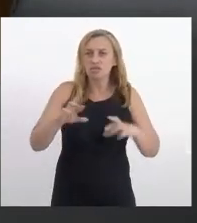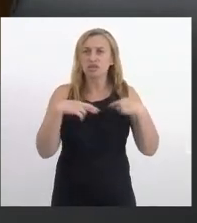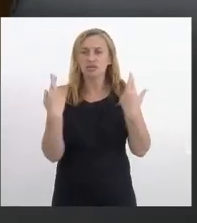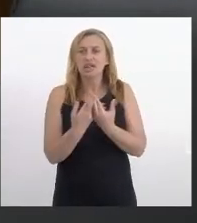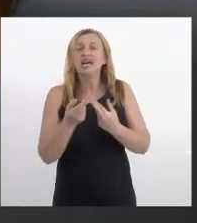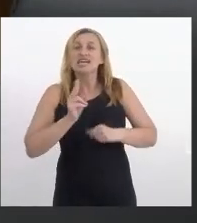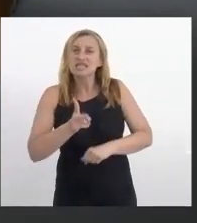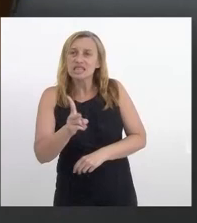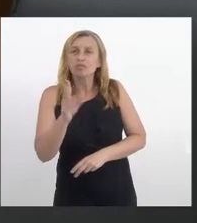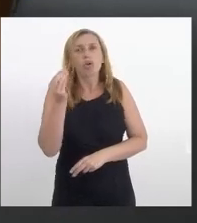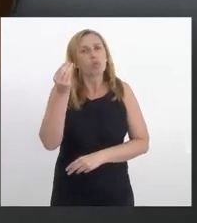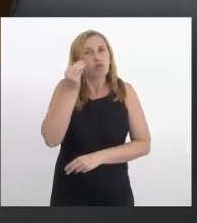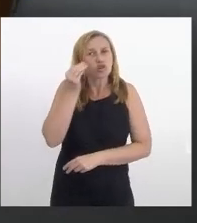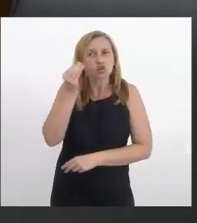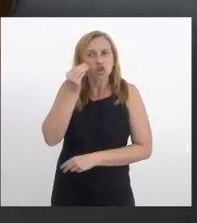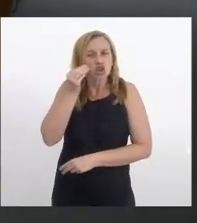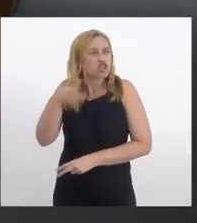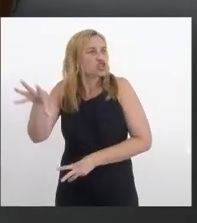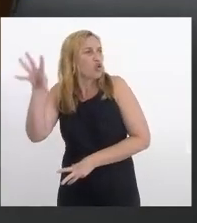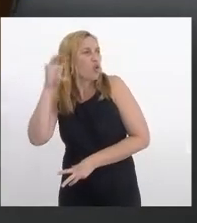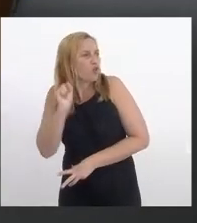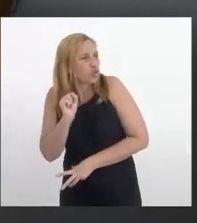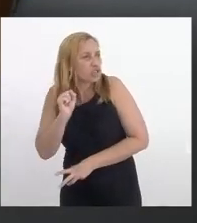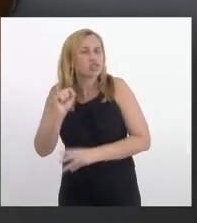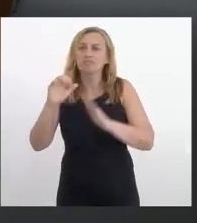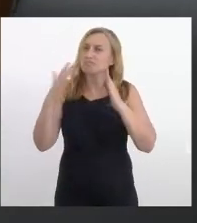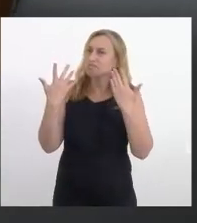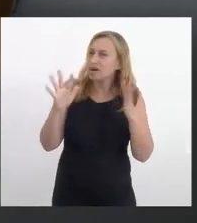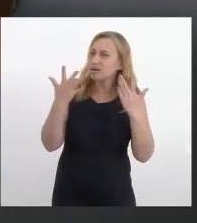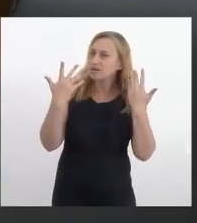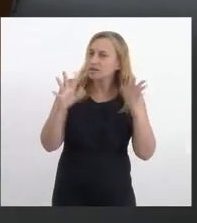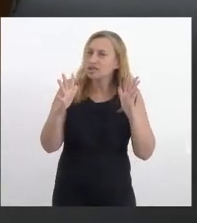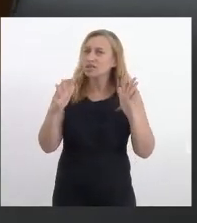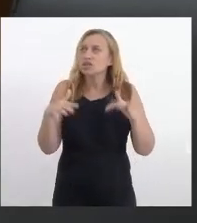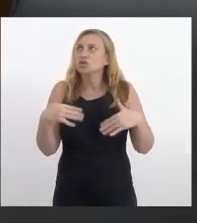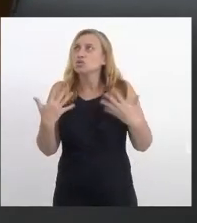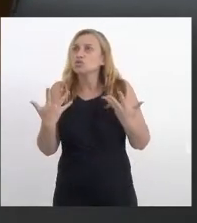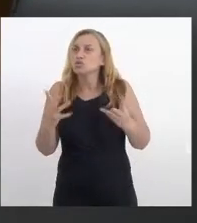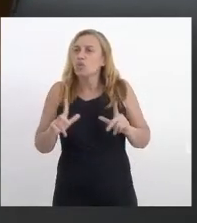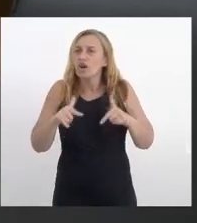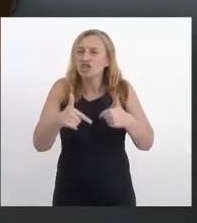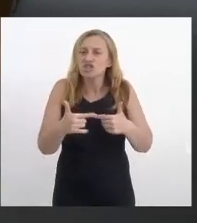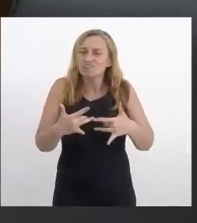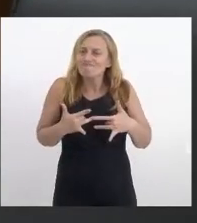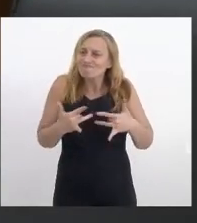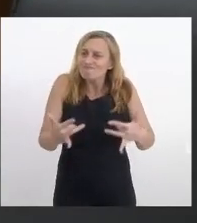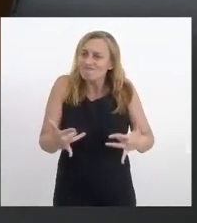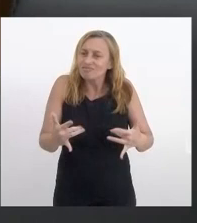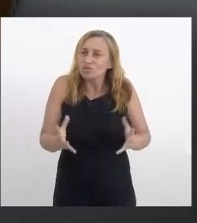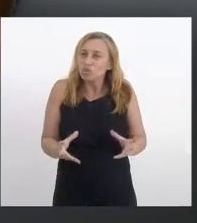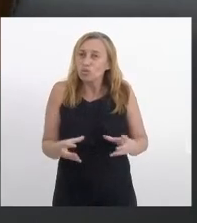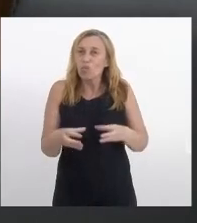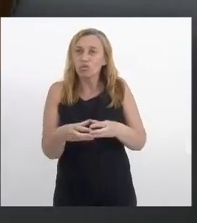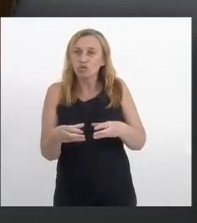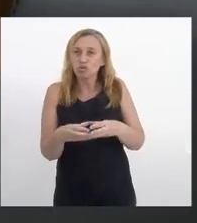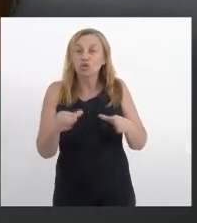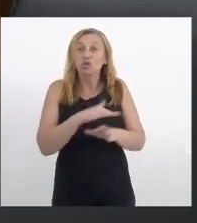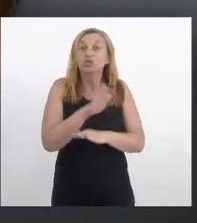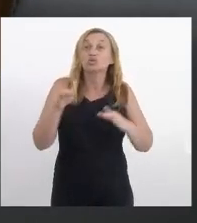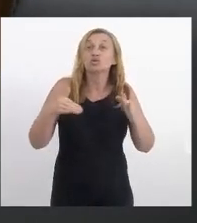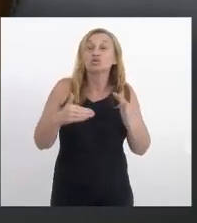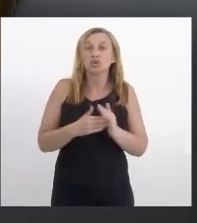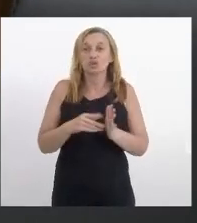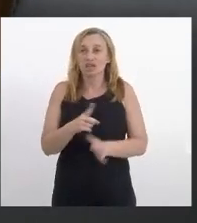sempre a oportunidade de ouvir, de celebrar de uma forma fraterna e conjunta todas